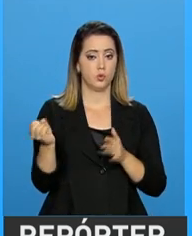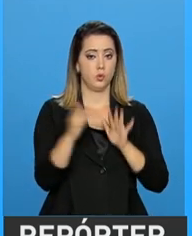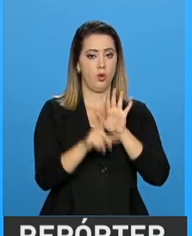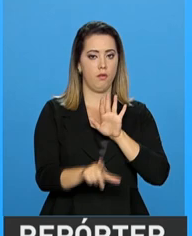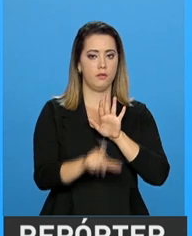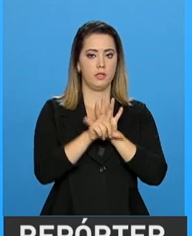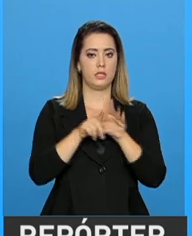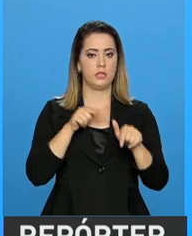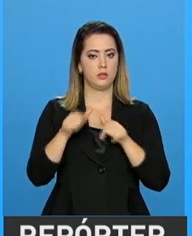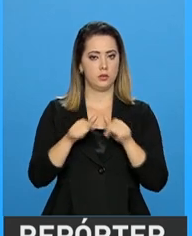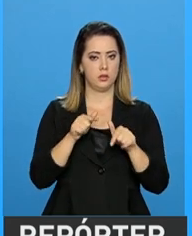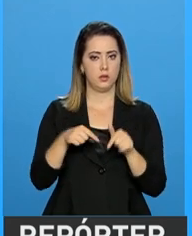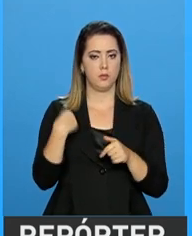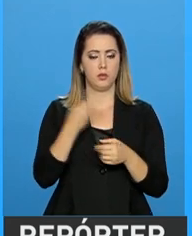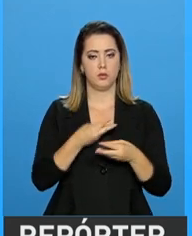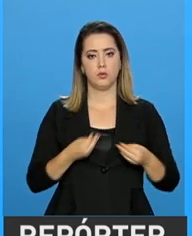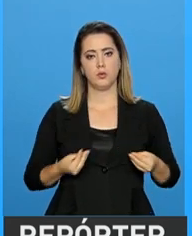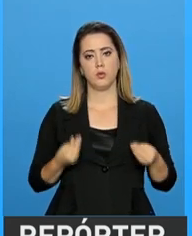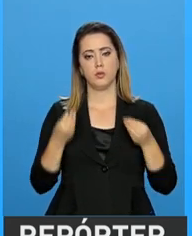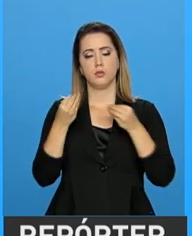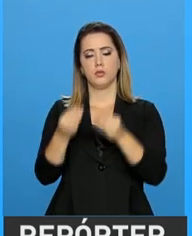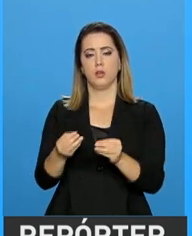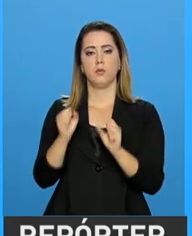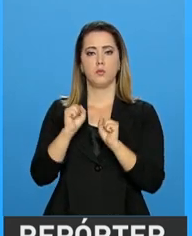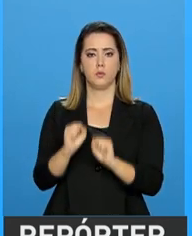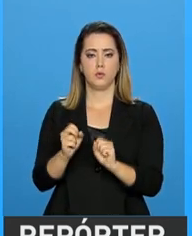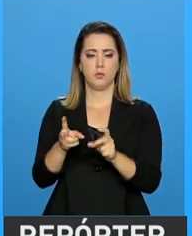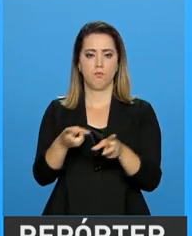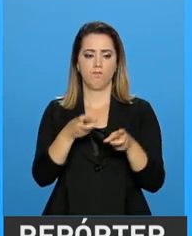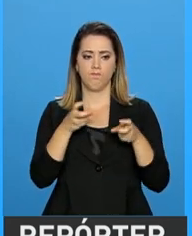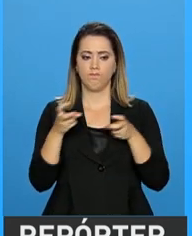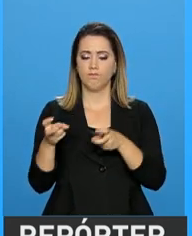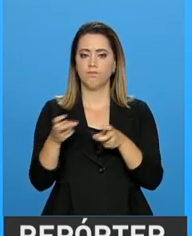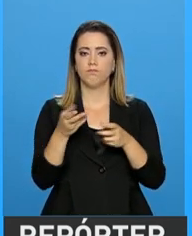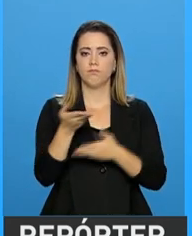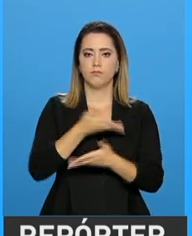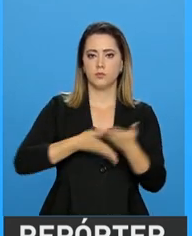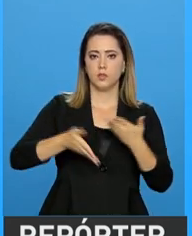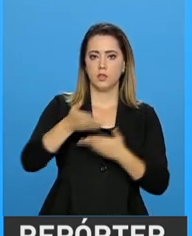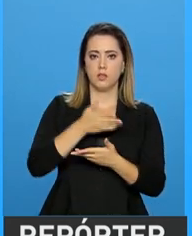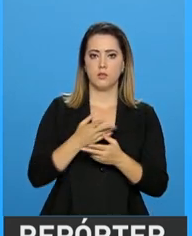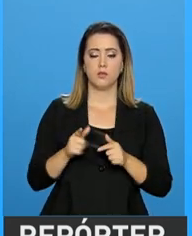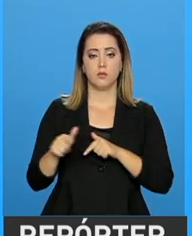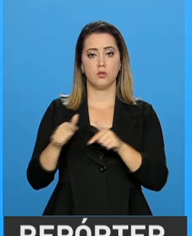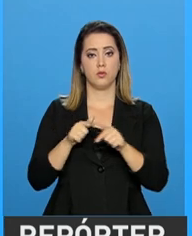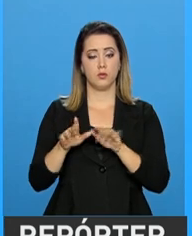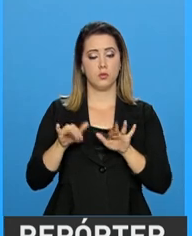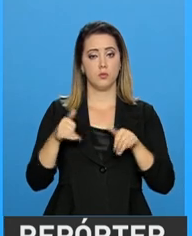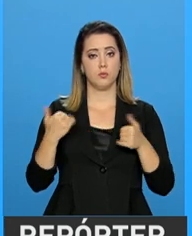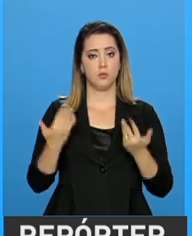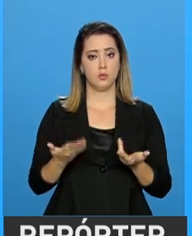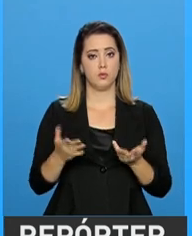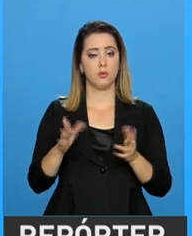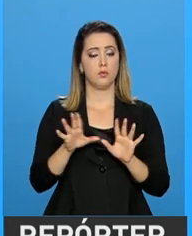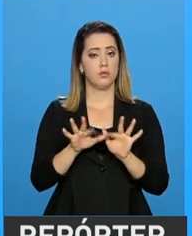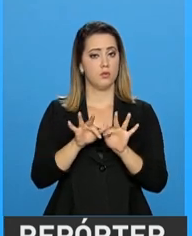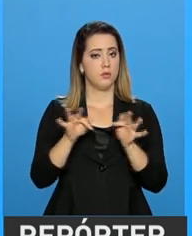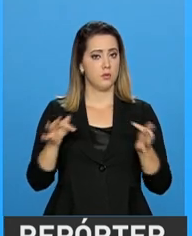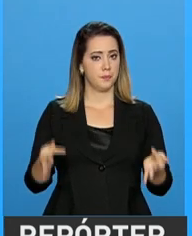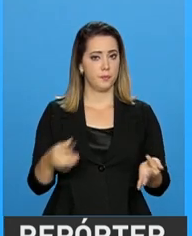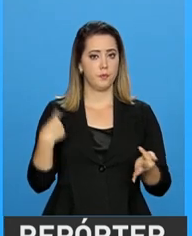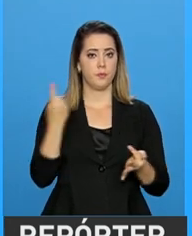nós damos mais previsibilidade às relações de trabalho e portanto desbloqueamos